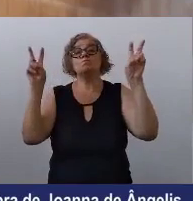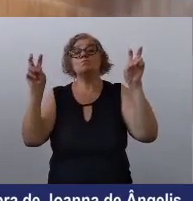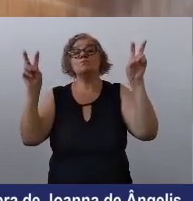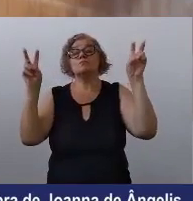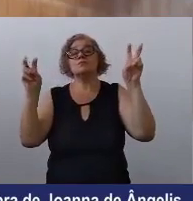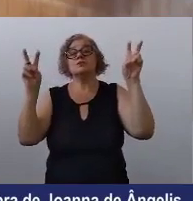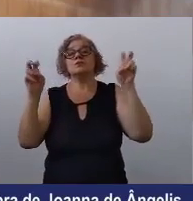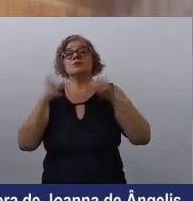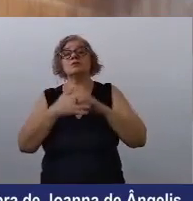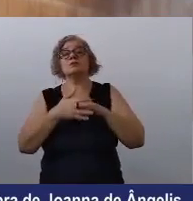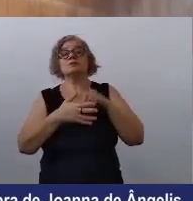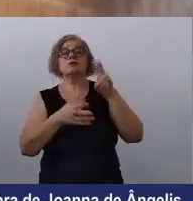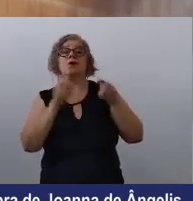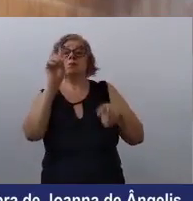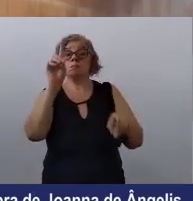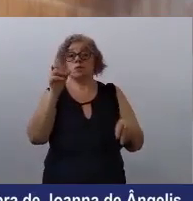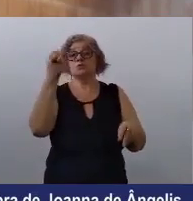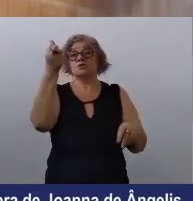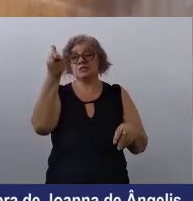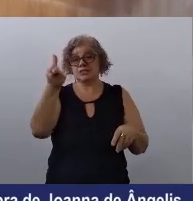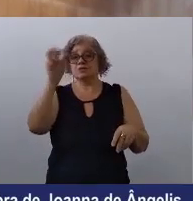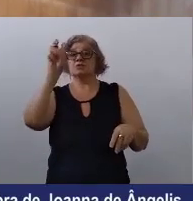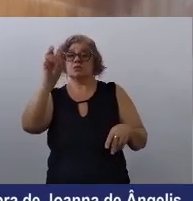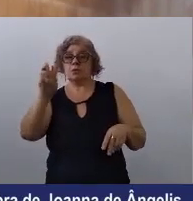títulos em